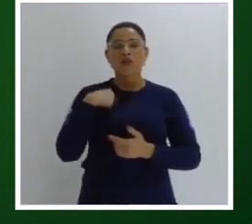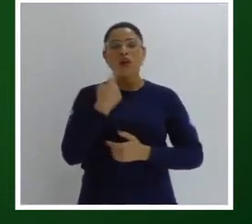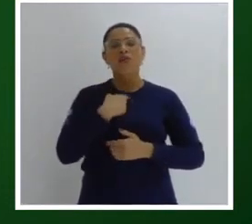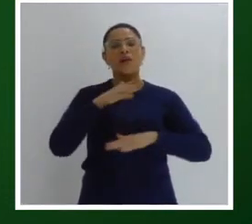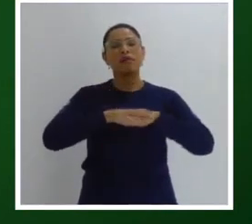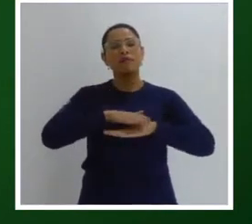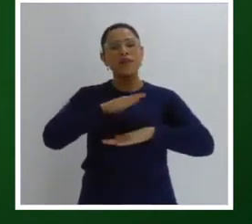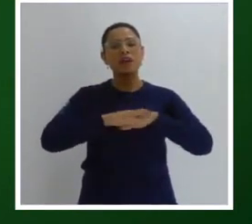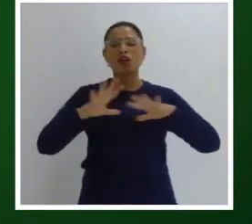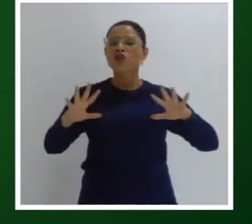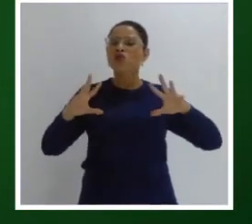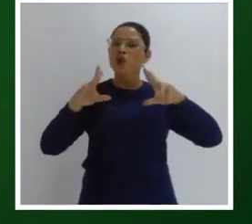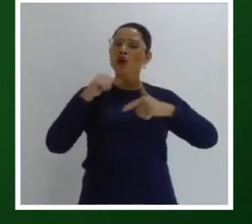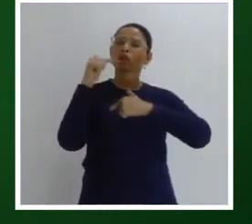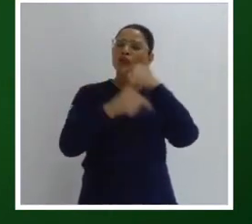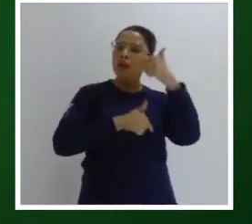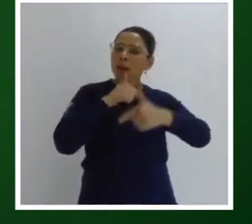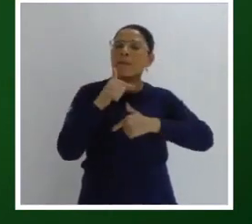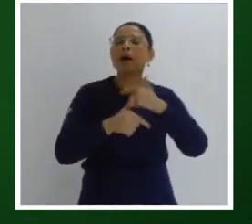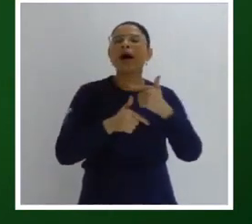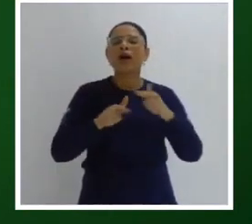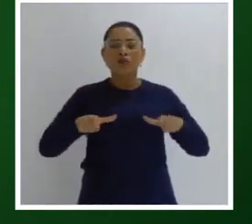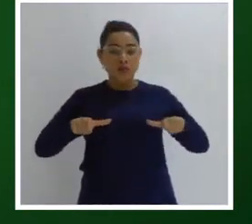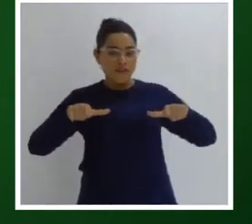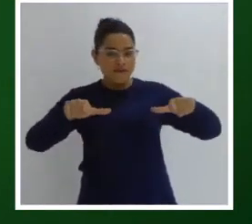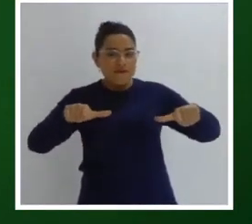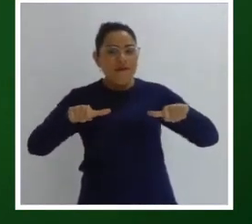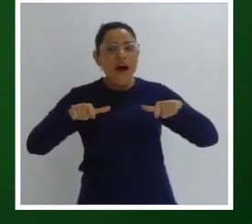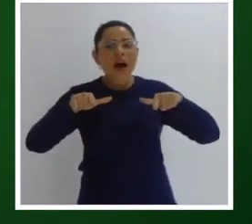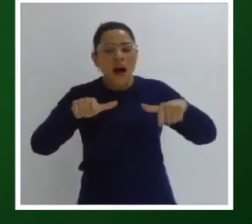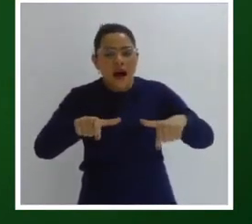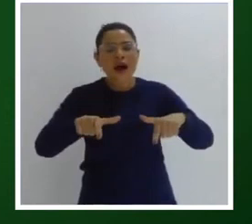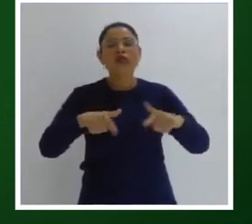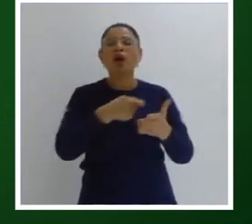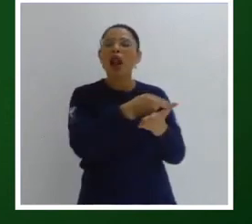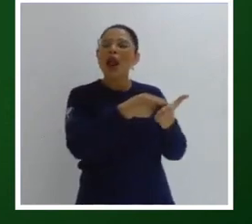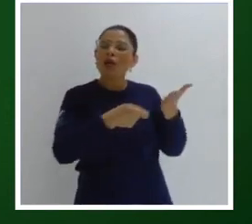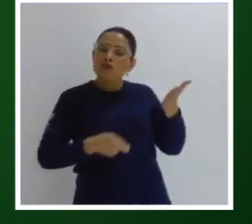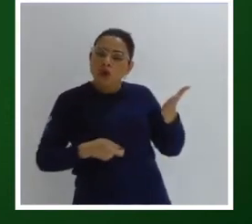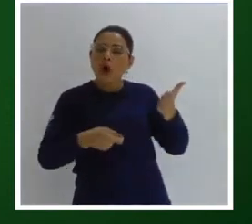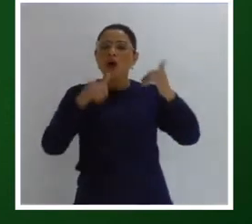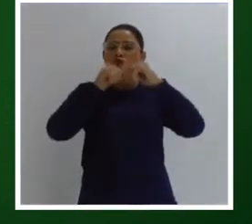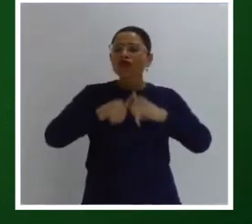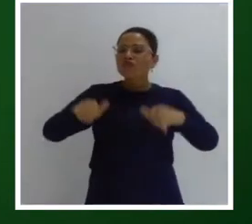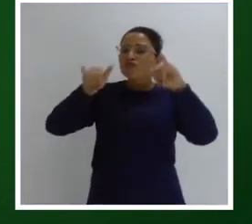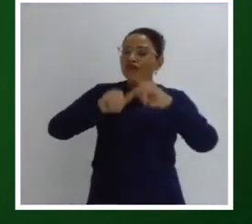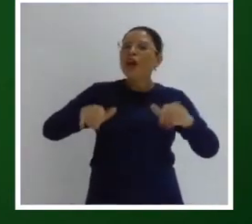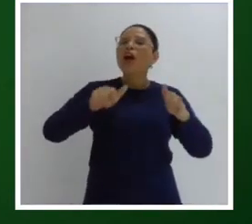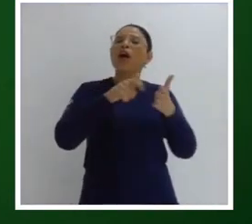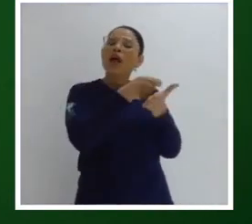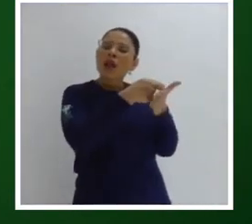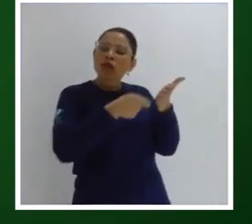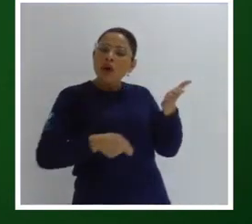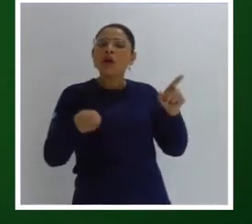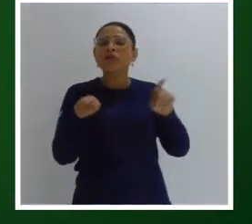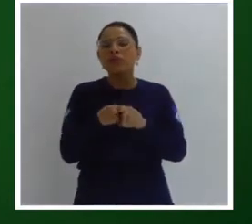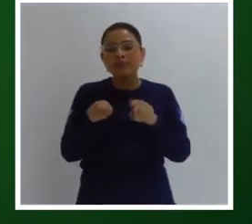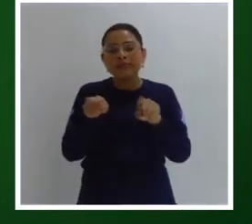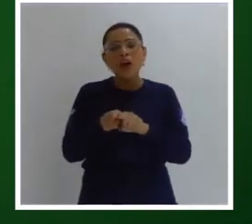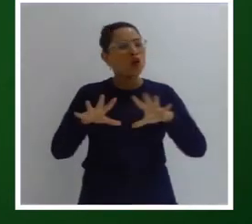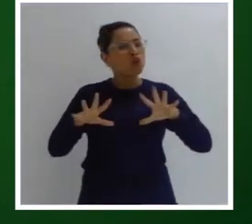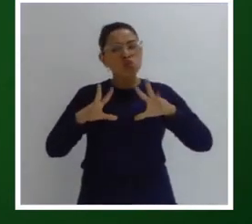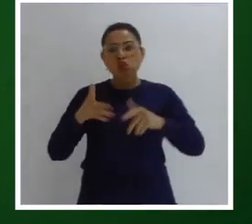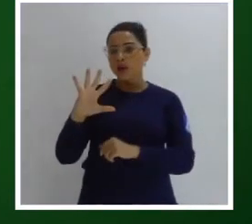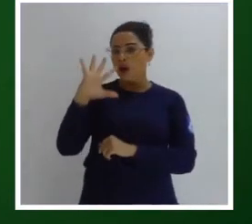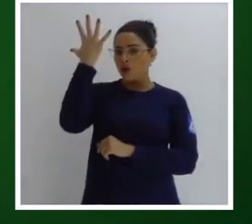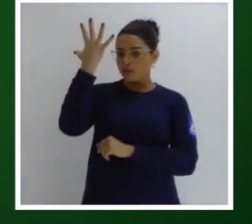todo o trabalho de emissão de certificados construção dos relatórios divulgação dos relatórios tudo